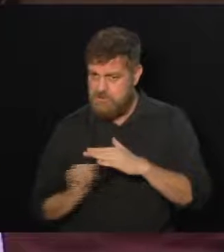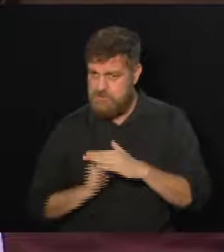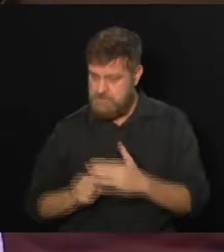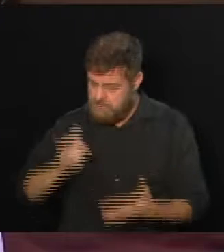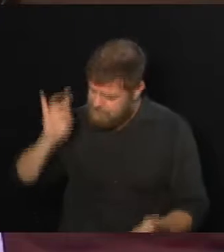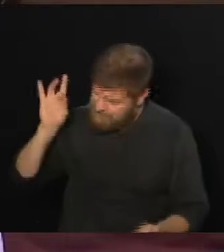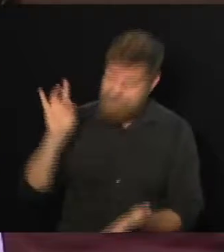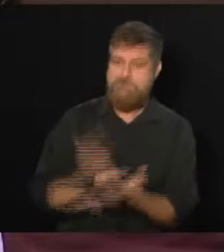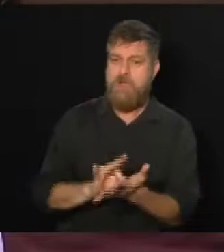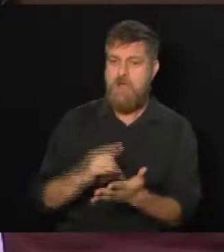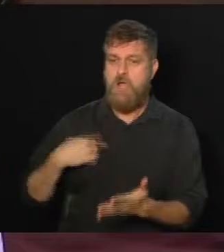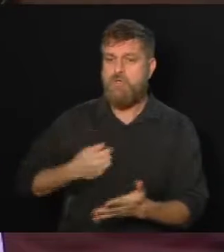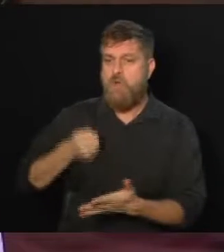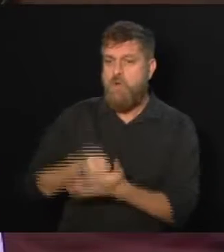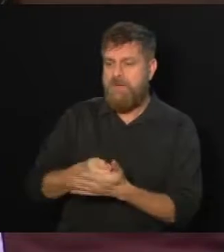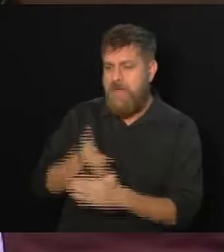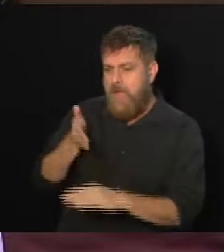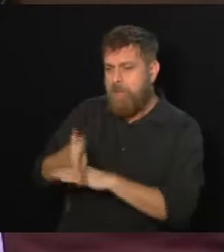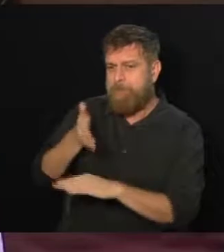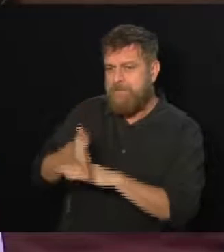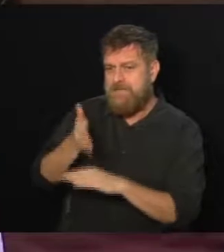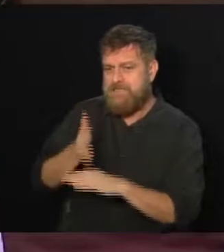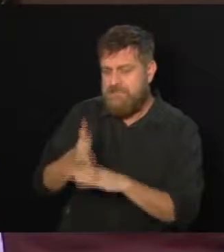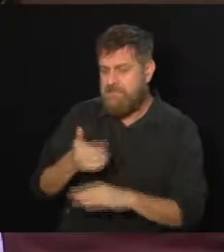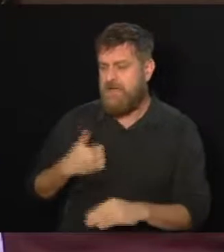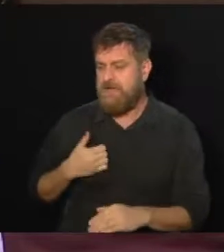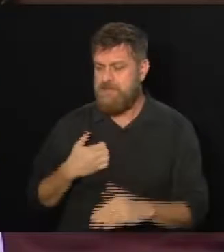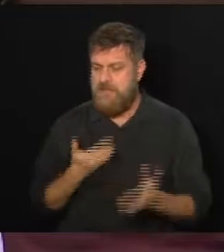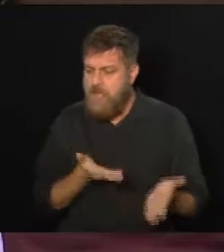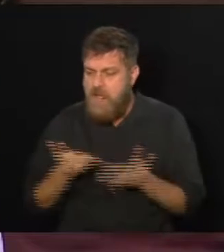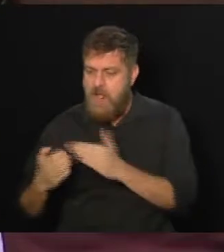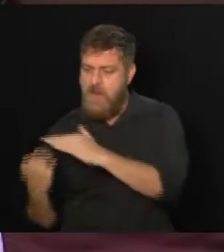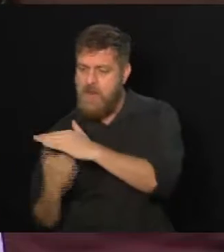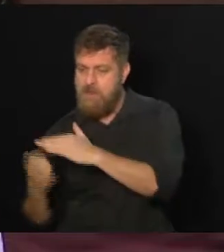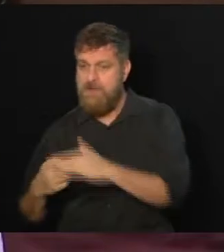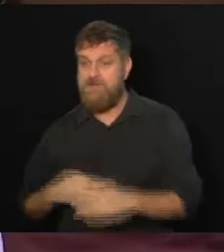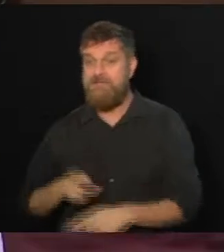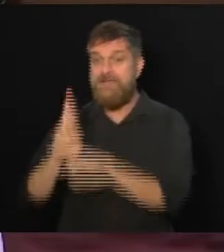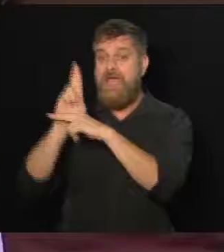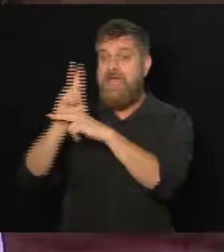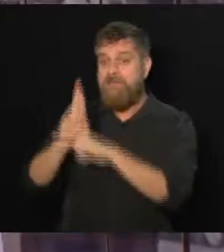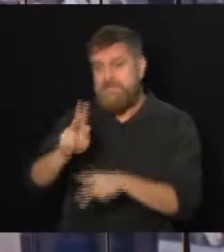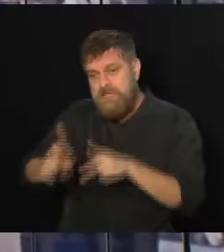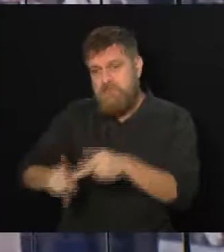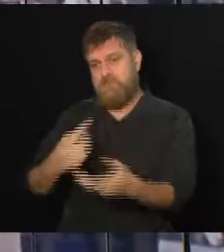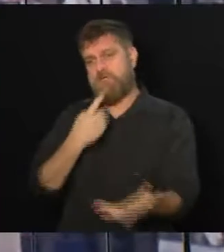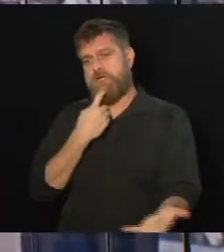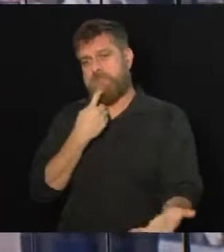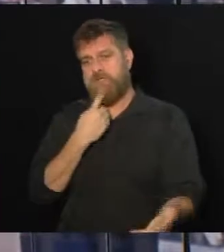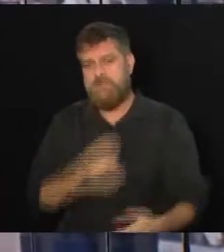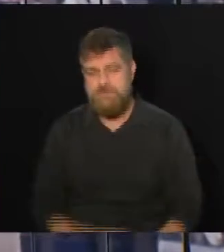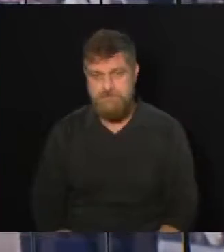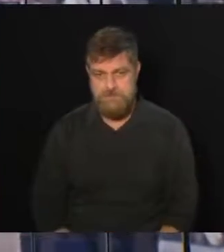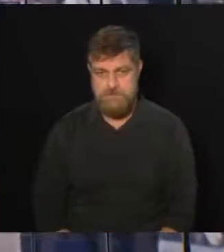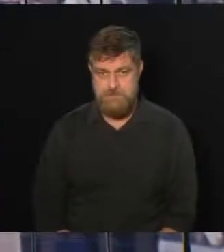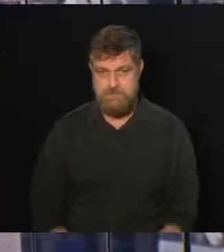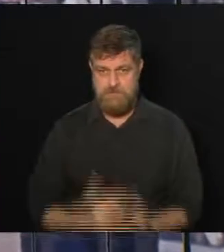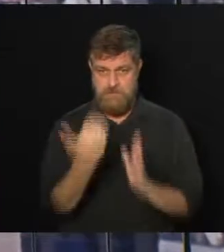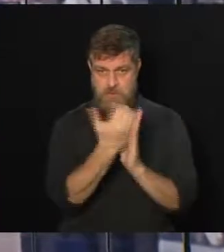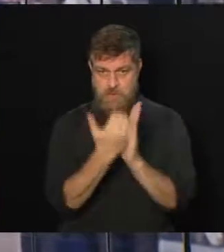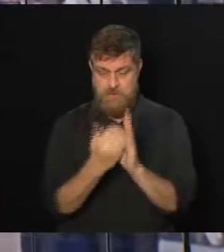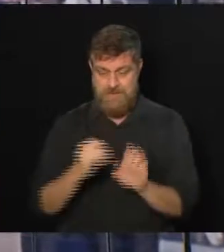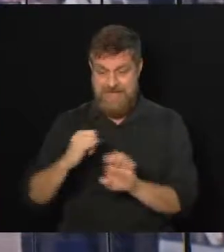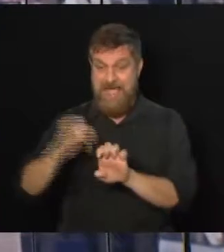falando, ela é obrigada a participar do processo, tendo em vista ela ser a representante da população. Programa